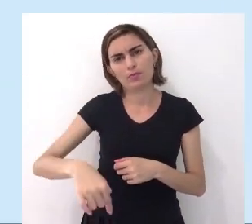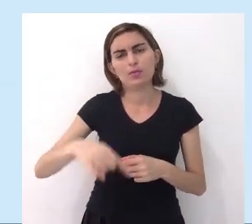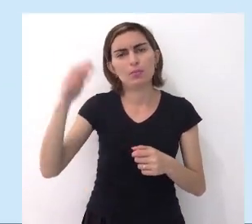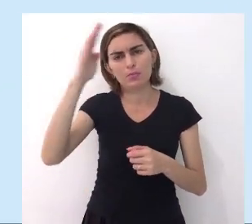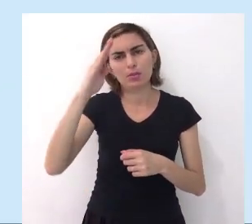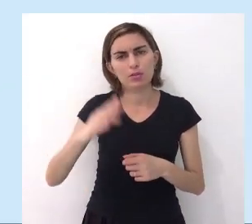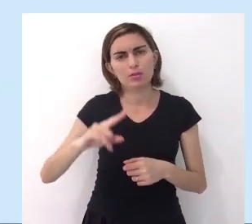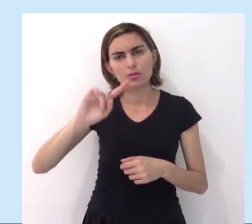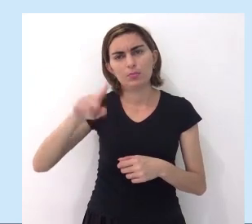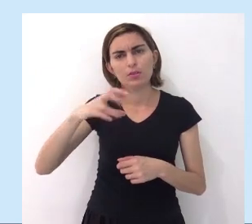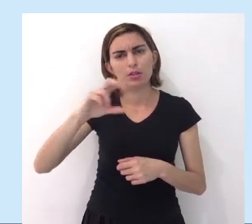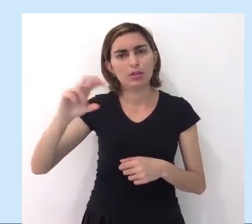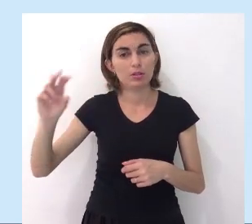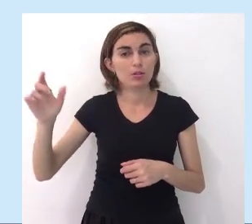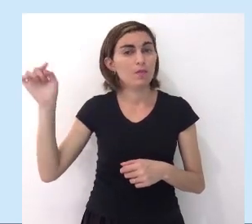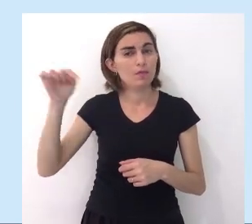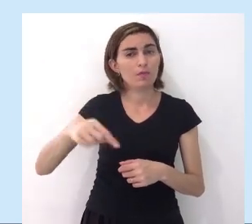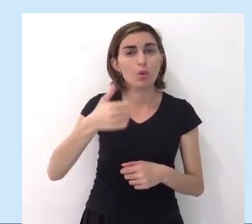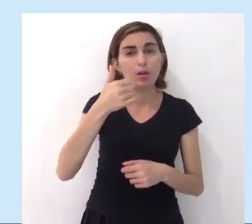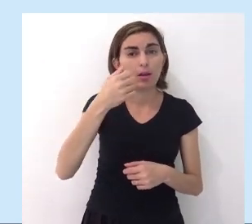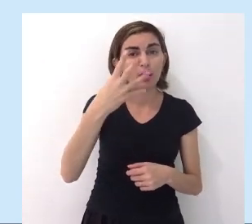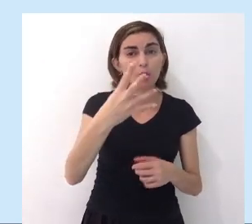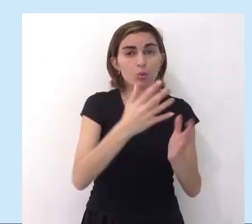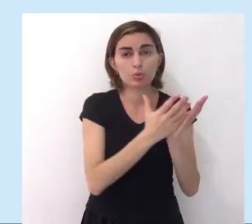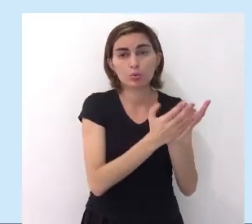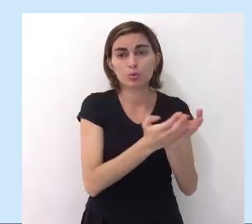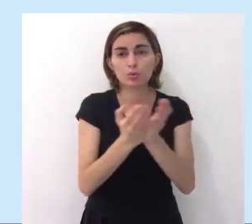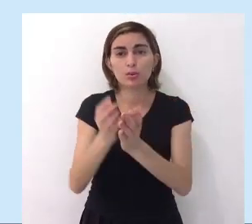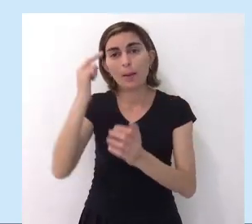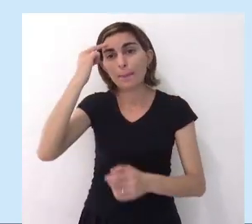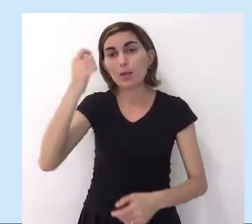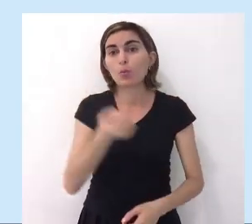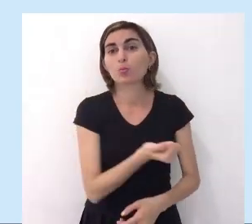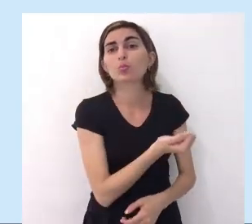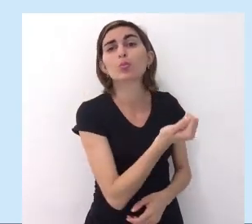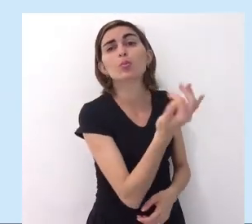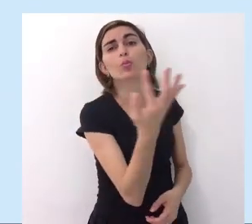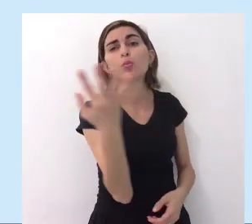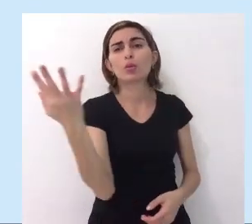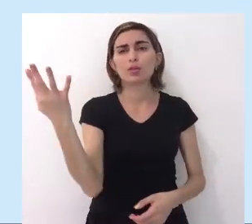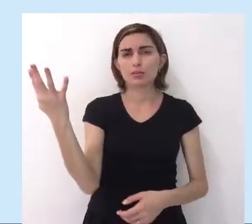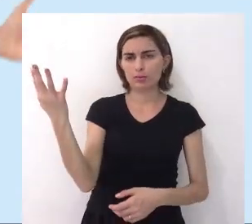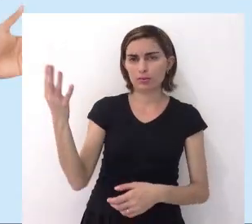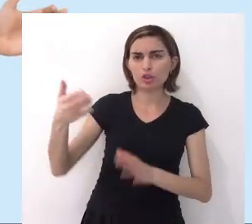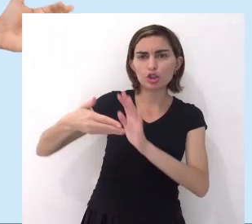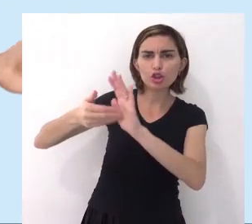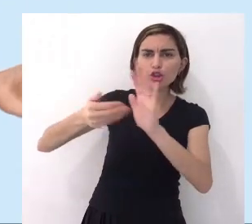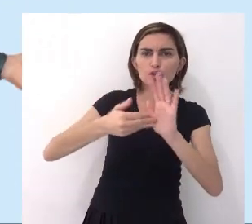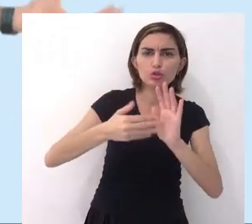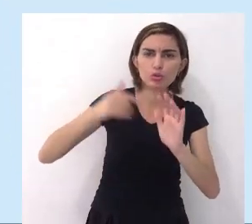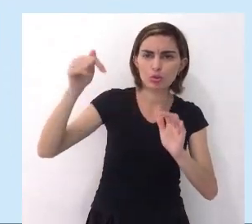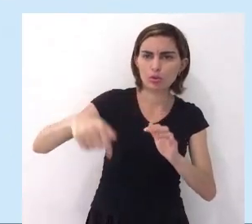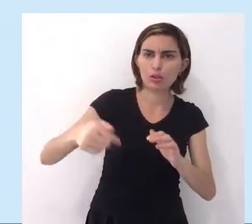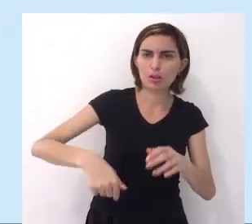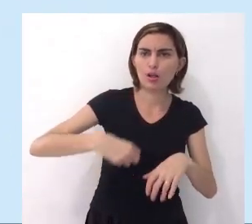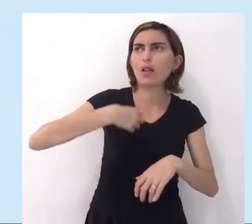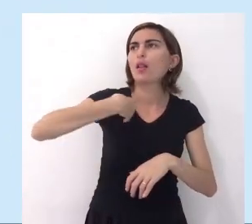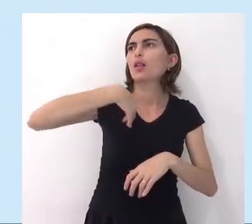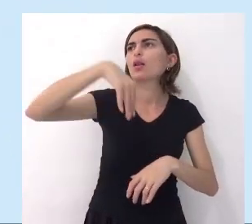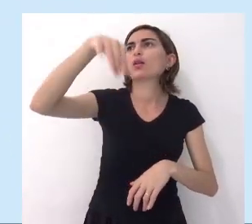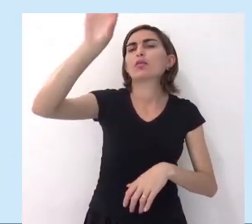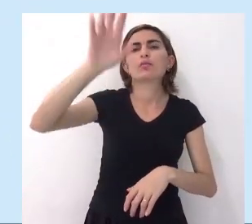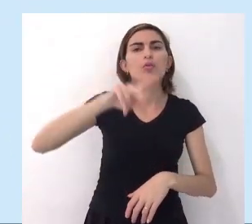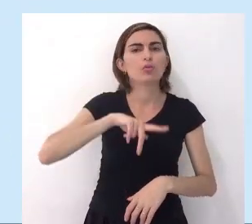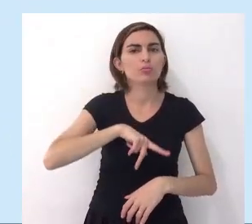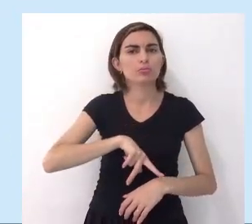1500, e ele veio com 14 embarcações dessas. Imagina a quantidade de mercadorias, tá? Que ele tirou daqui e levou